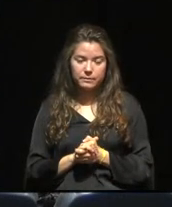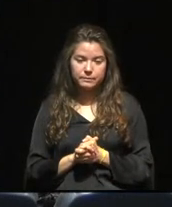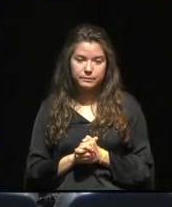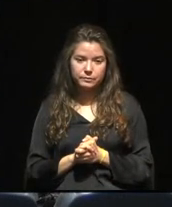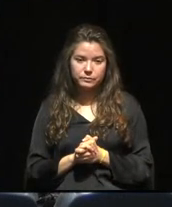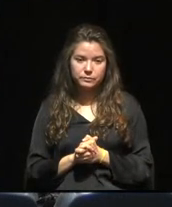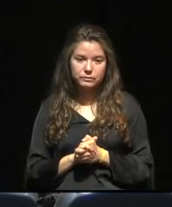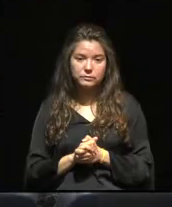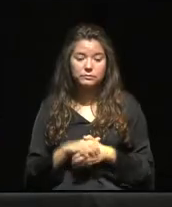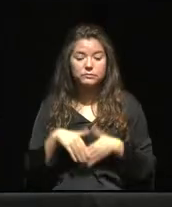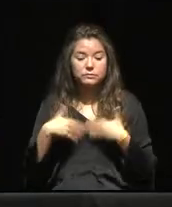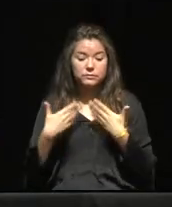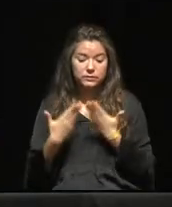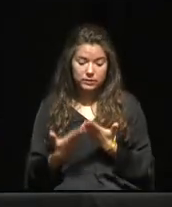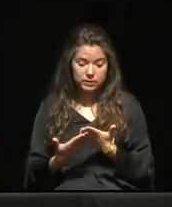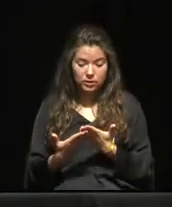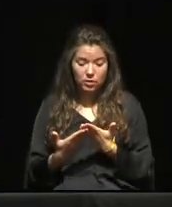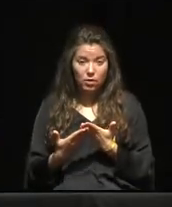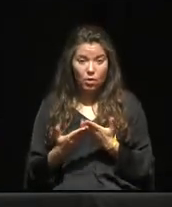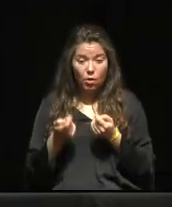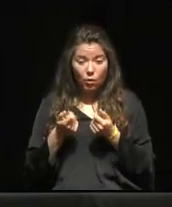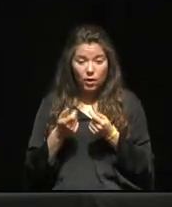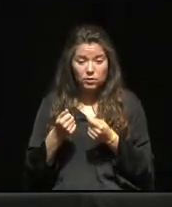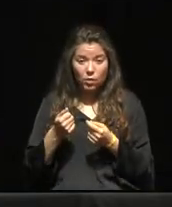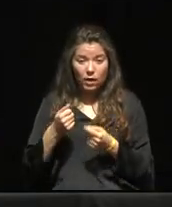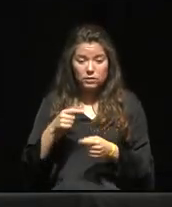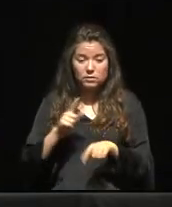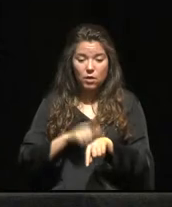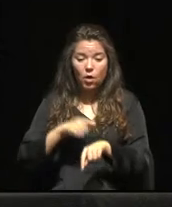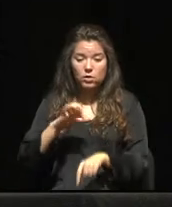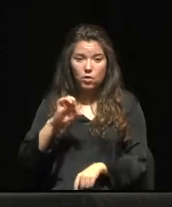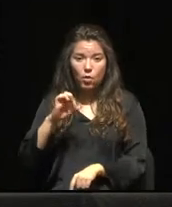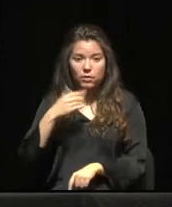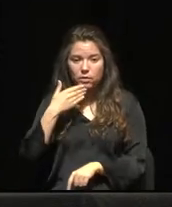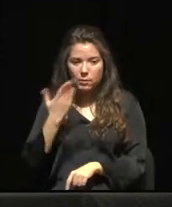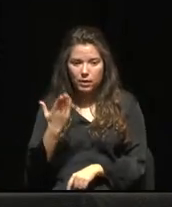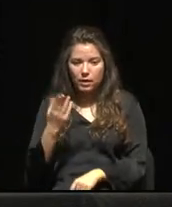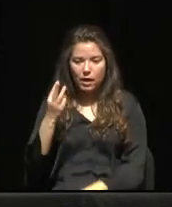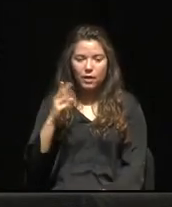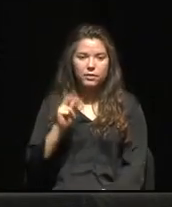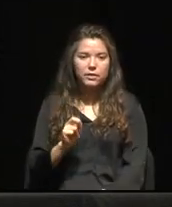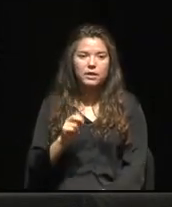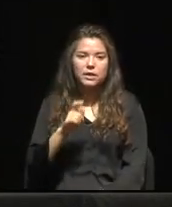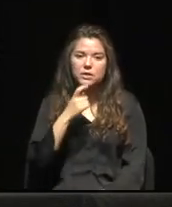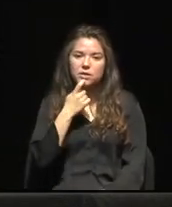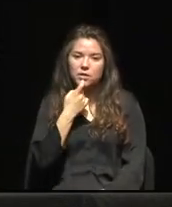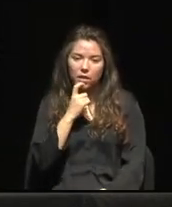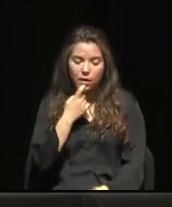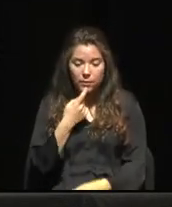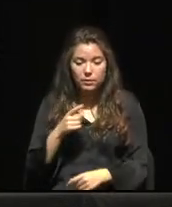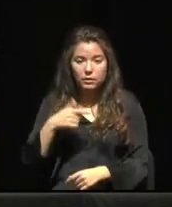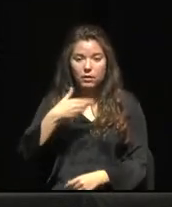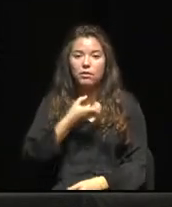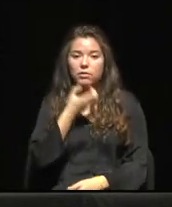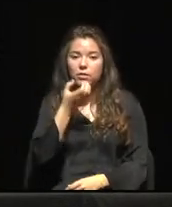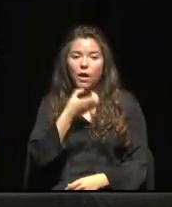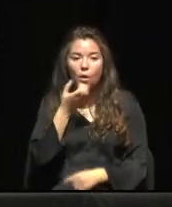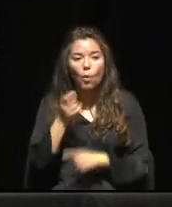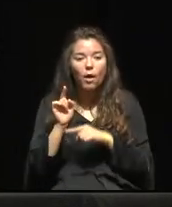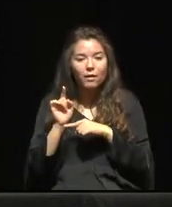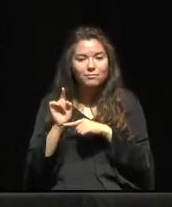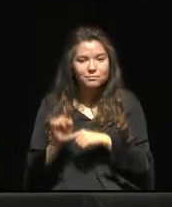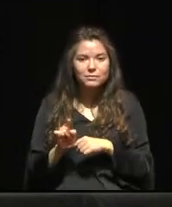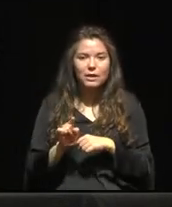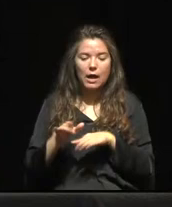pesar era eram quase 8 horas da manhã quando no passado dia 3 de abril Taiwan foi abalada por um sismo de